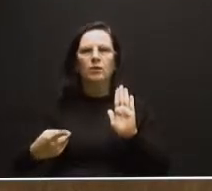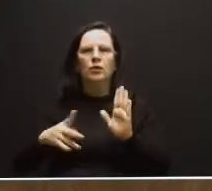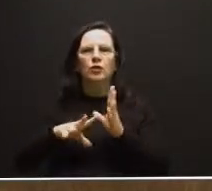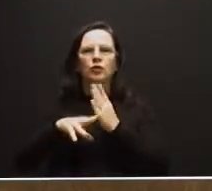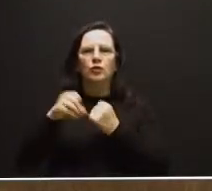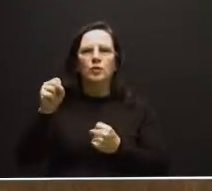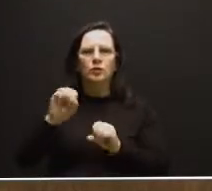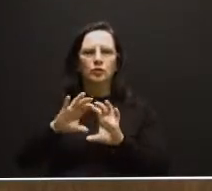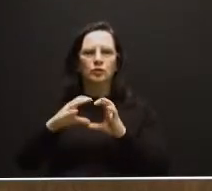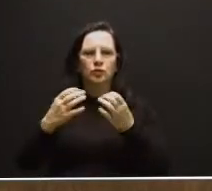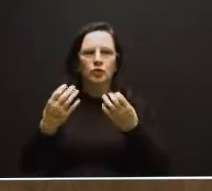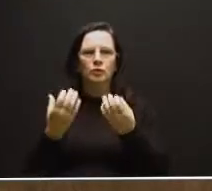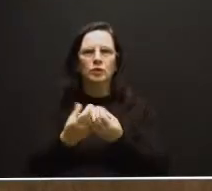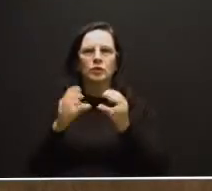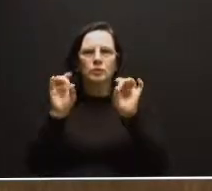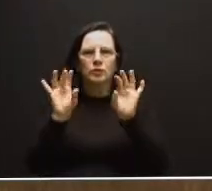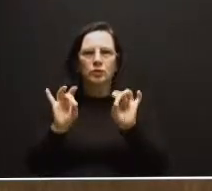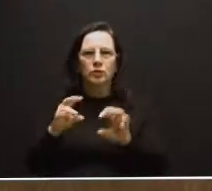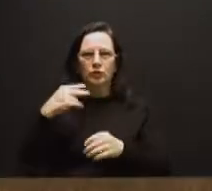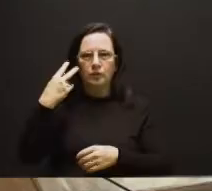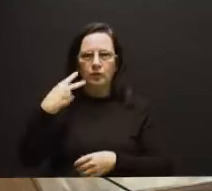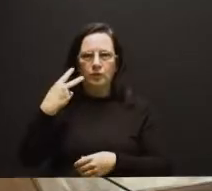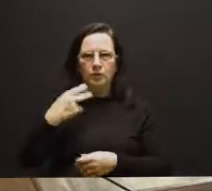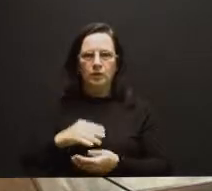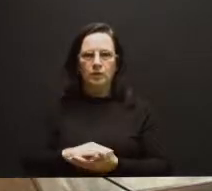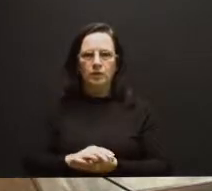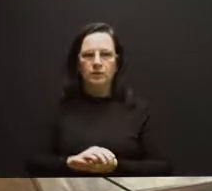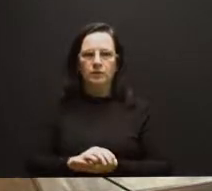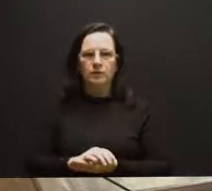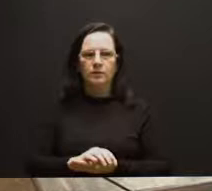formação de comissão especial de vereadores